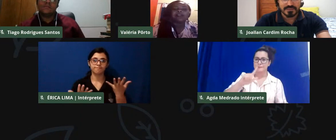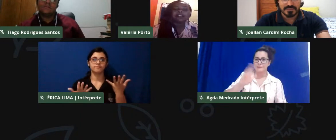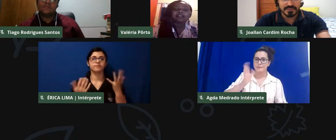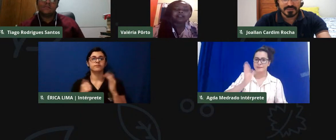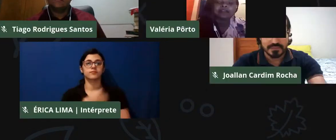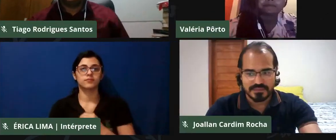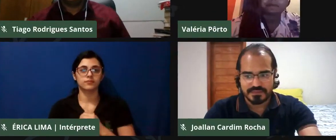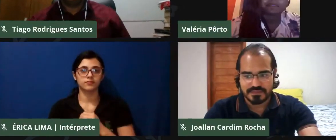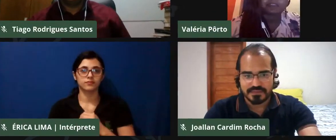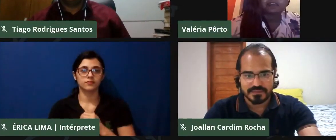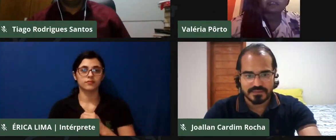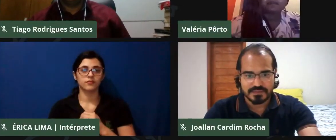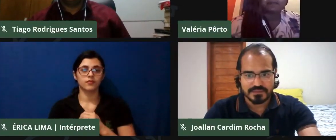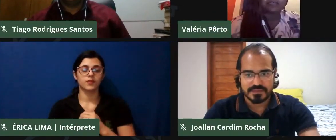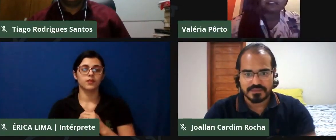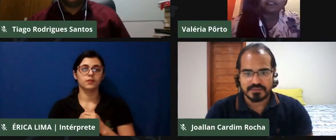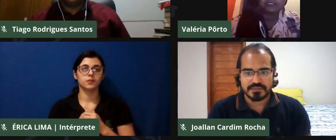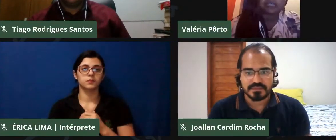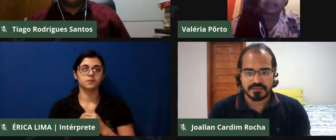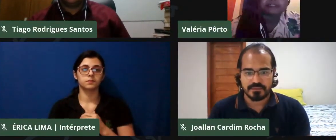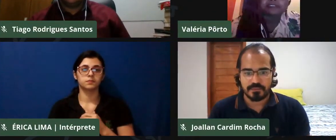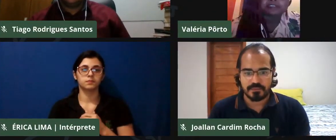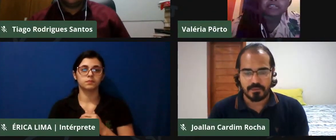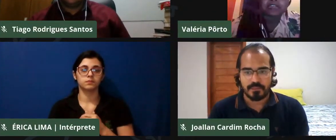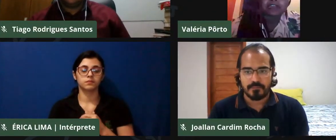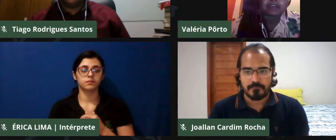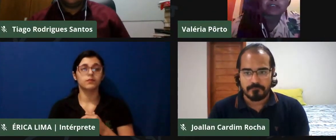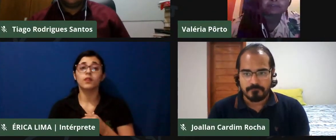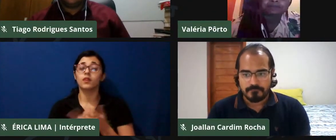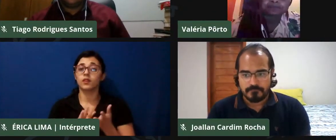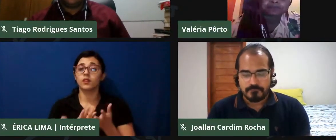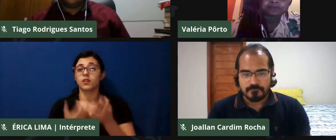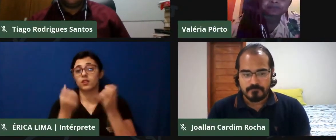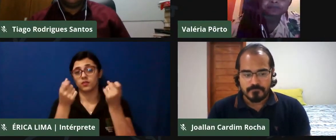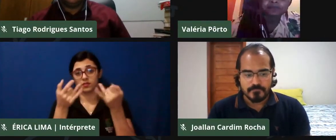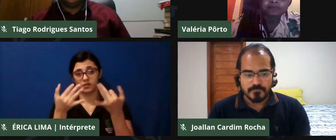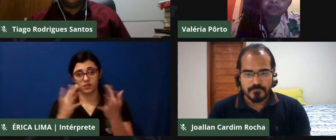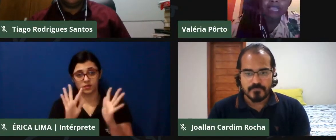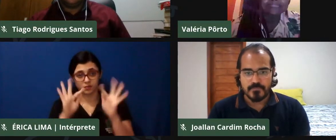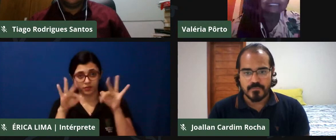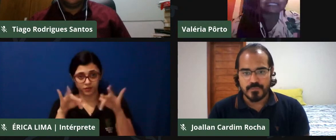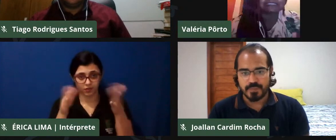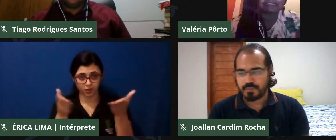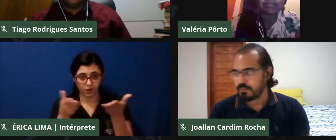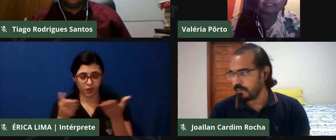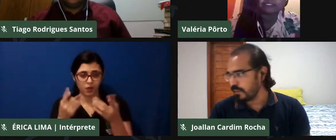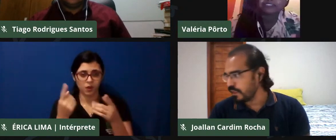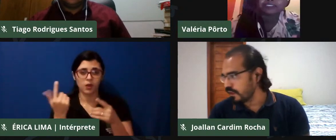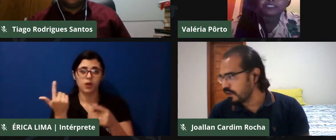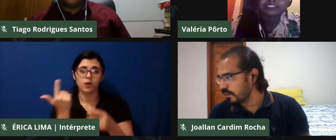Estender um pouquinho a fala para reforçar a